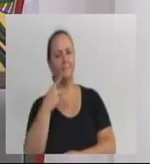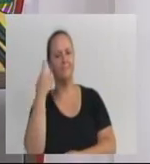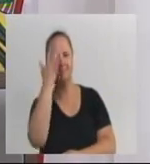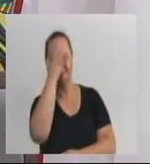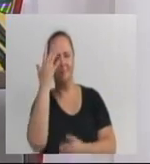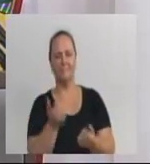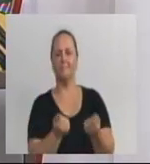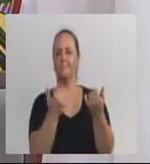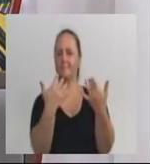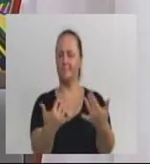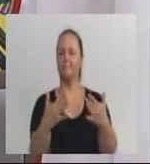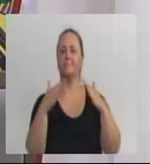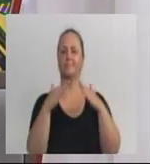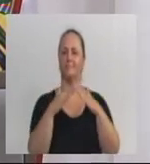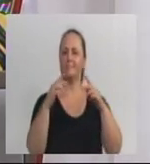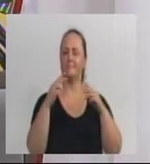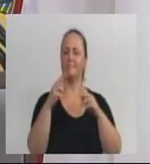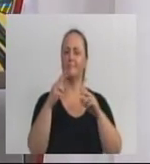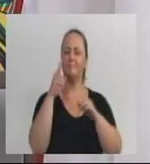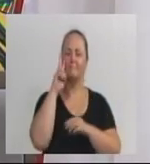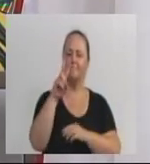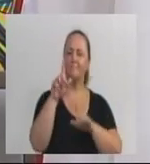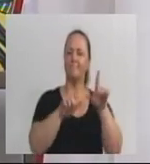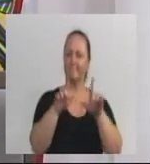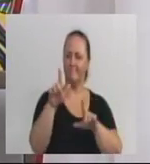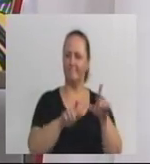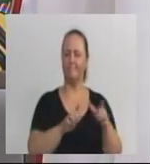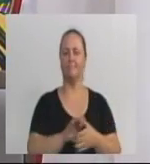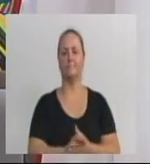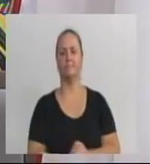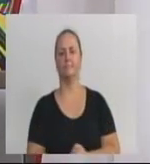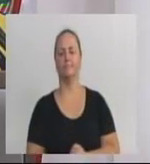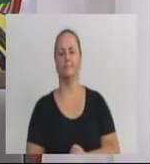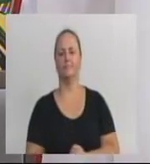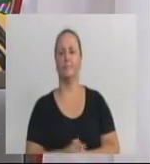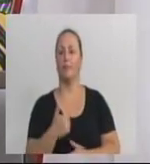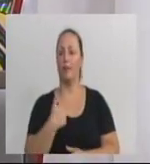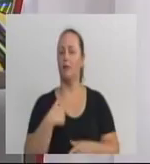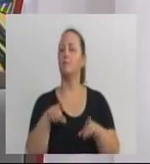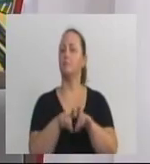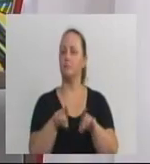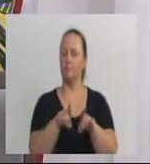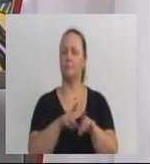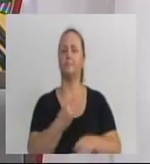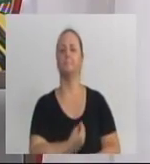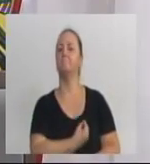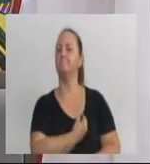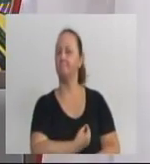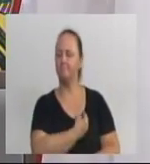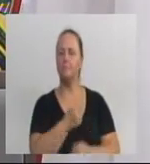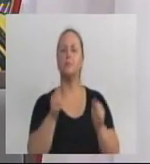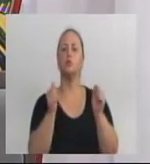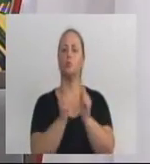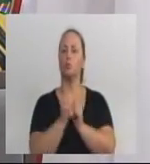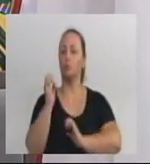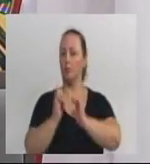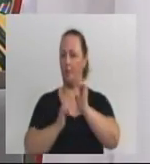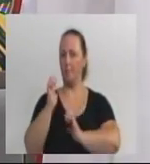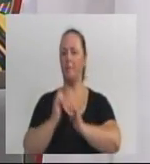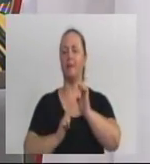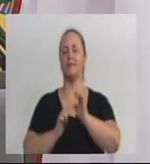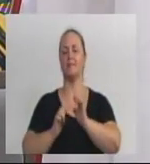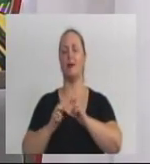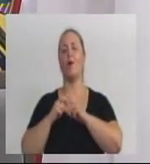e em seus lares. Eu estive também junto com outros colegas vereadores na Piracicabana, a empresa que